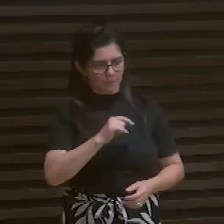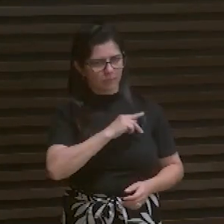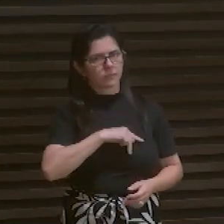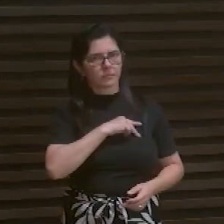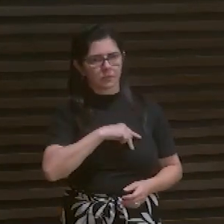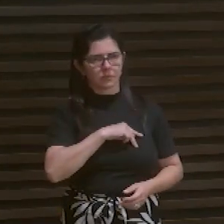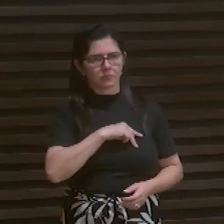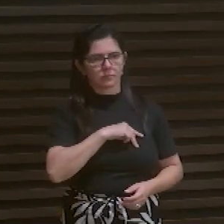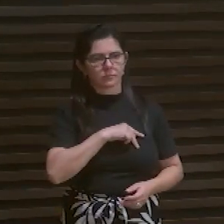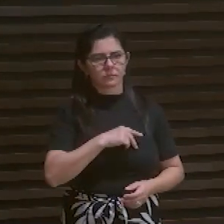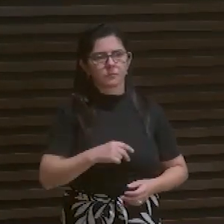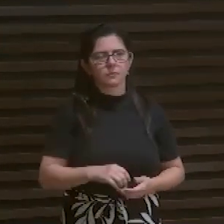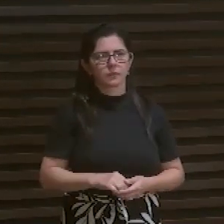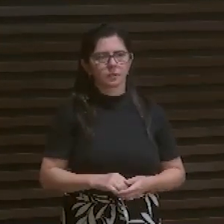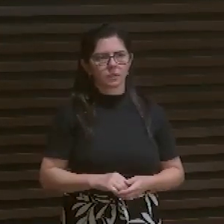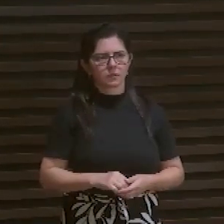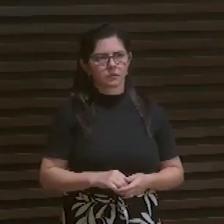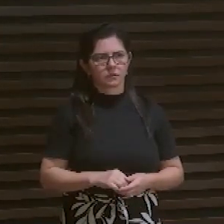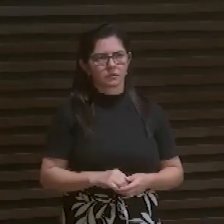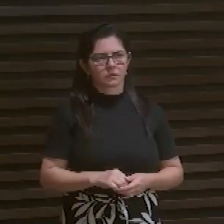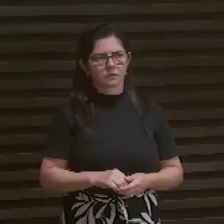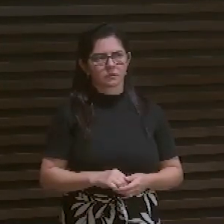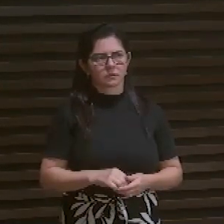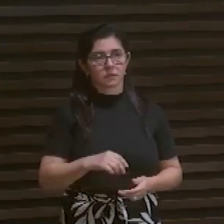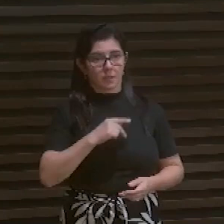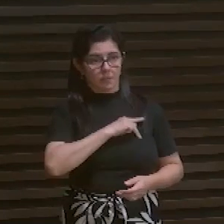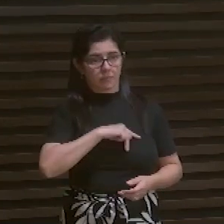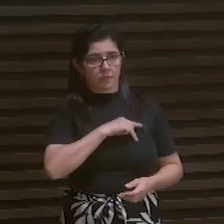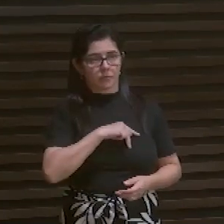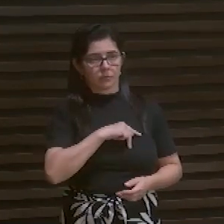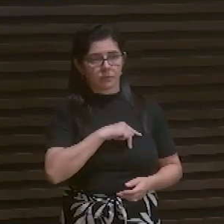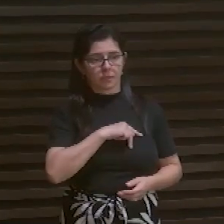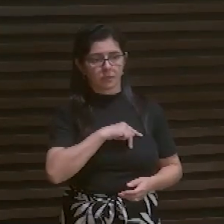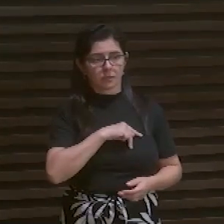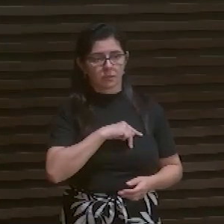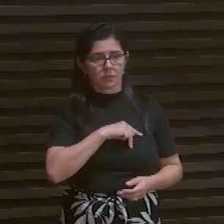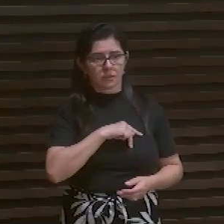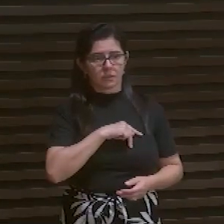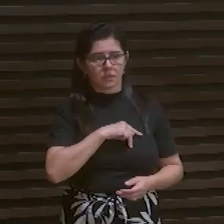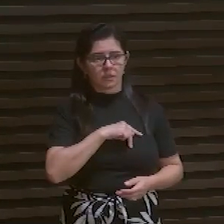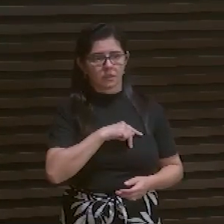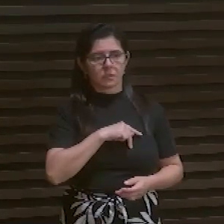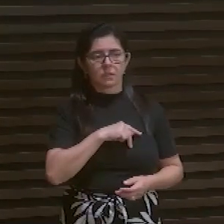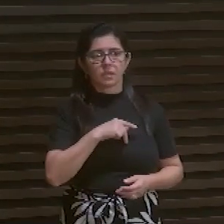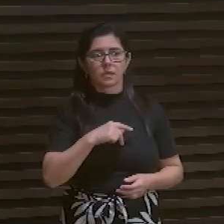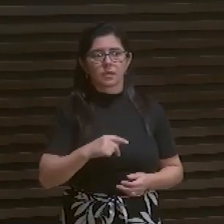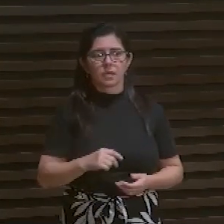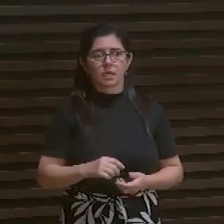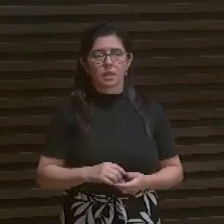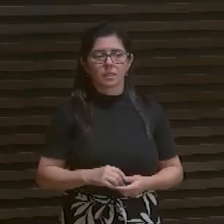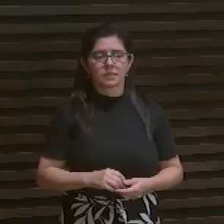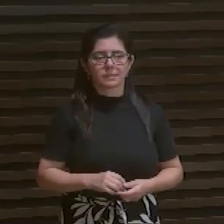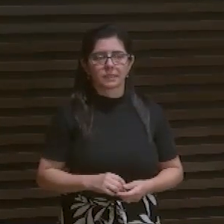tradução afirmada por vários comentaristas denota a ênfase de Paulo na função deles, e não em quem eles eram. A resposta